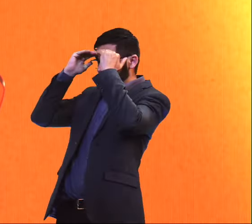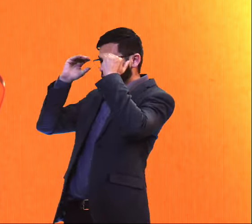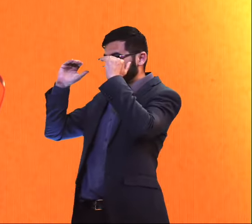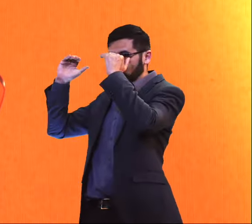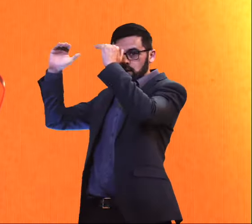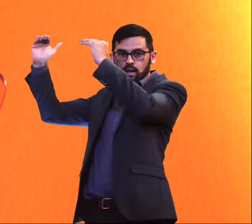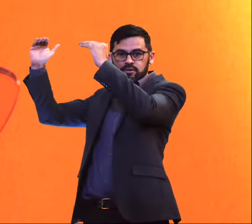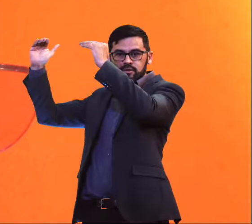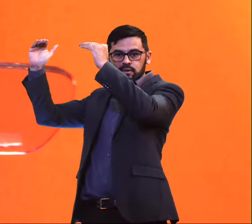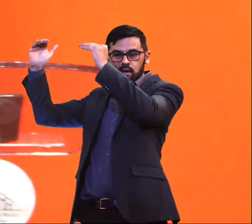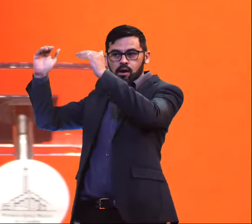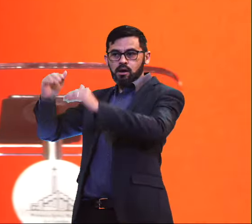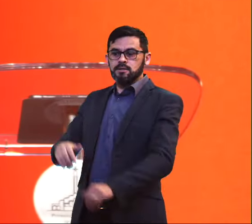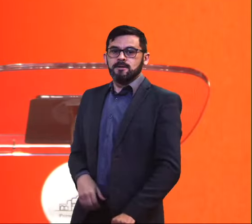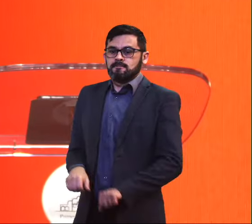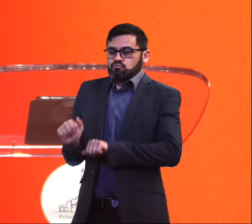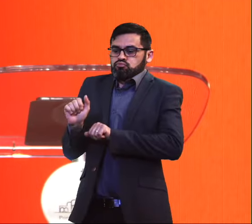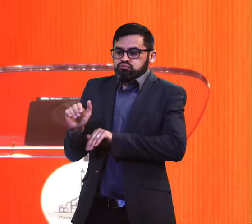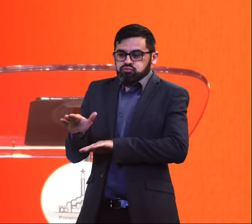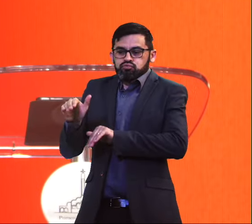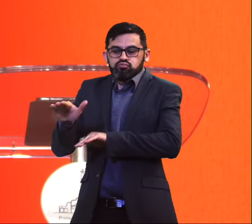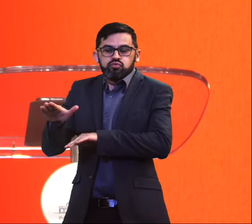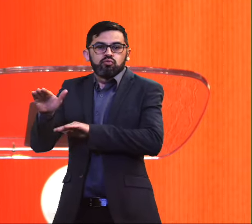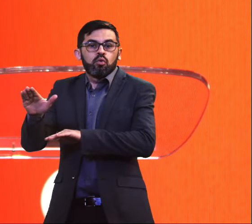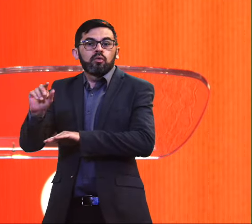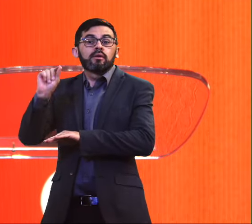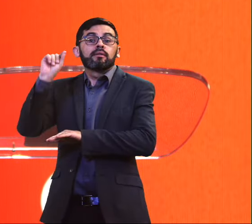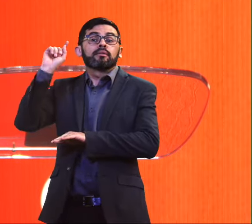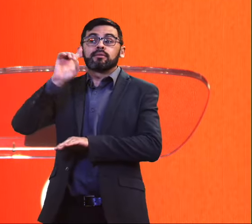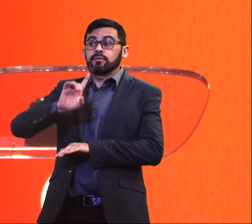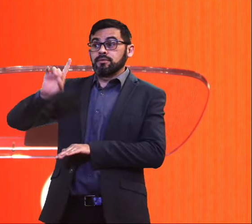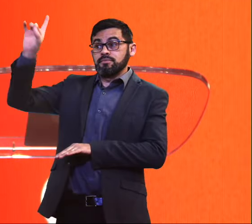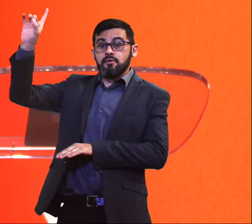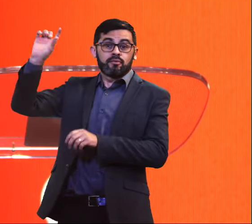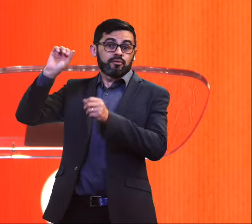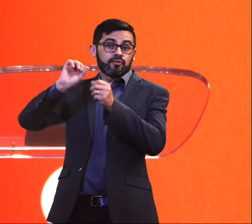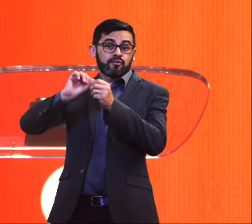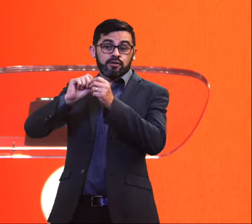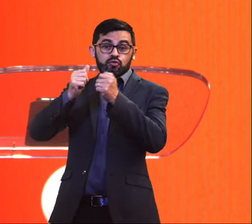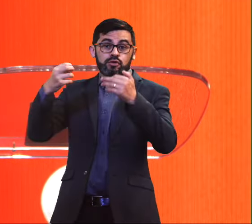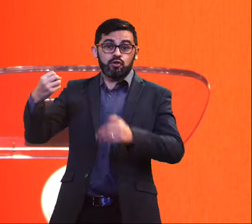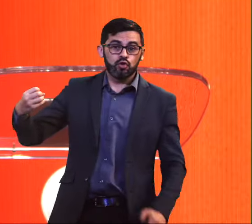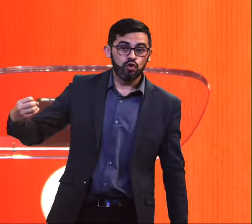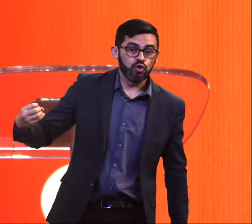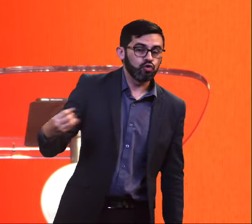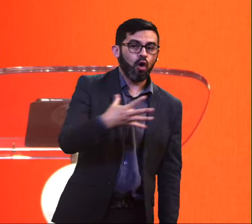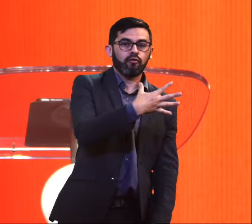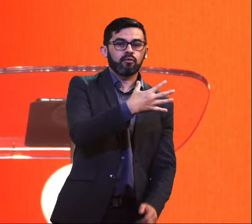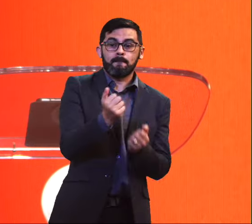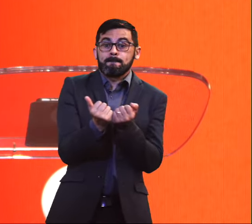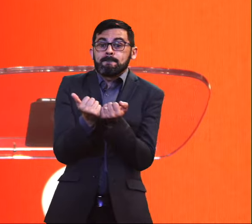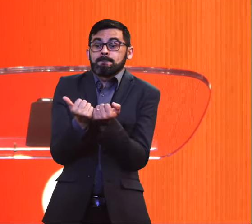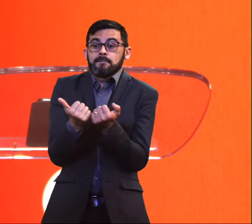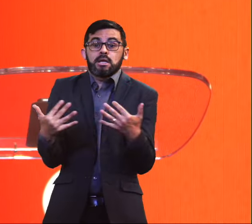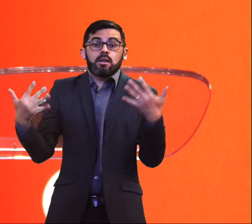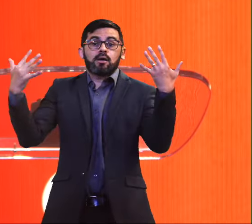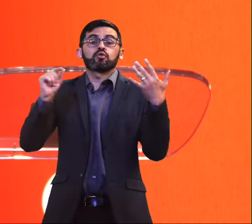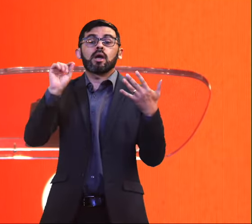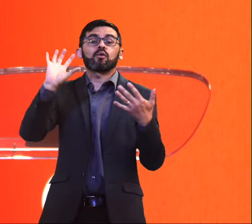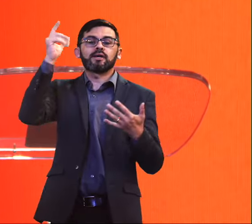obedece. Quando ele vai na direção do mar, Deus faz algo inédito, uma coisa nova.